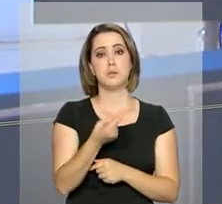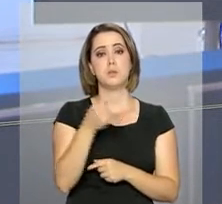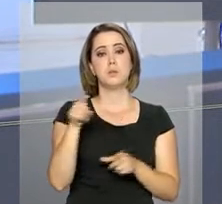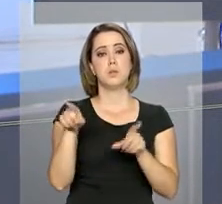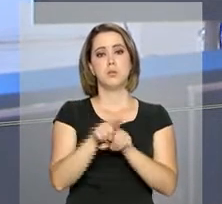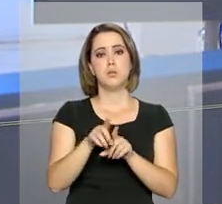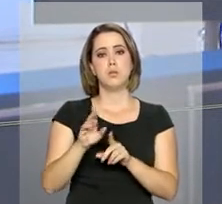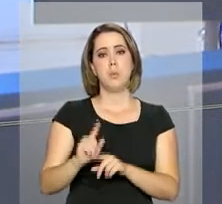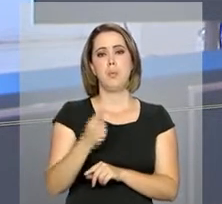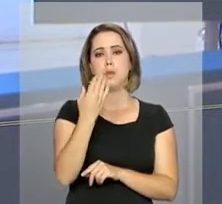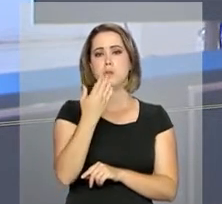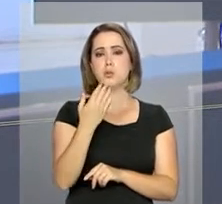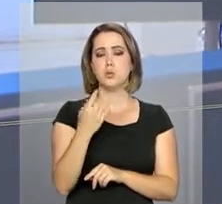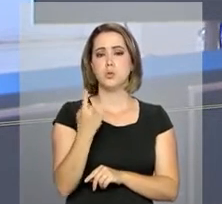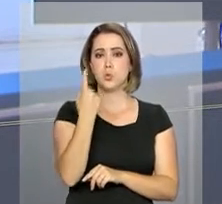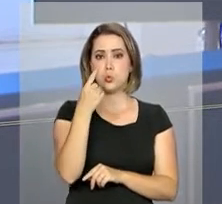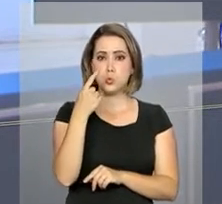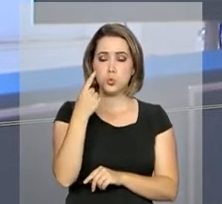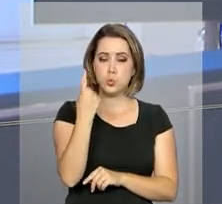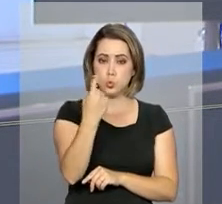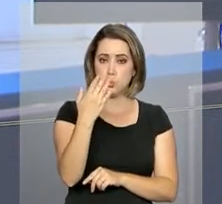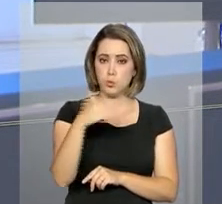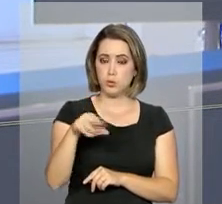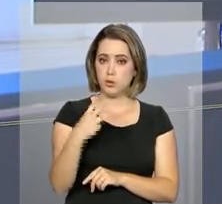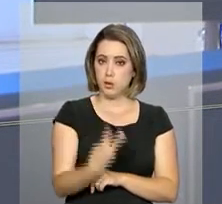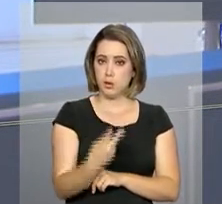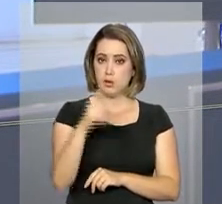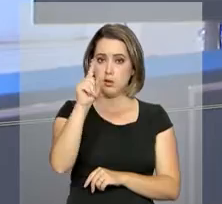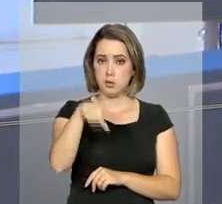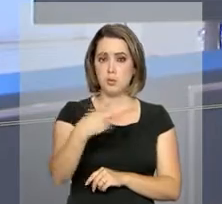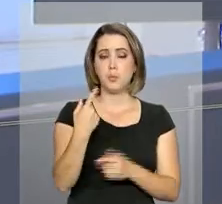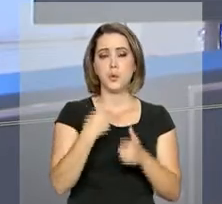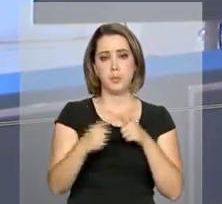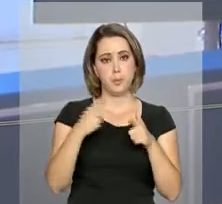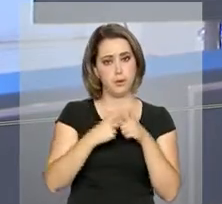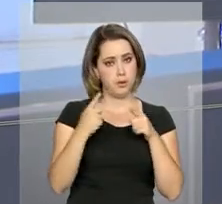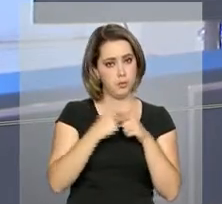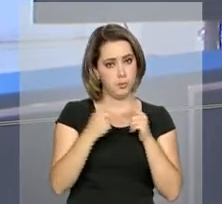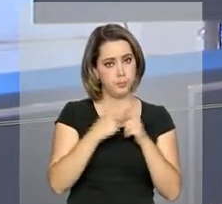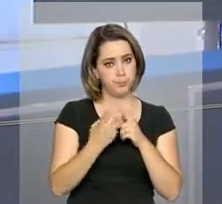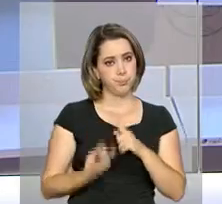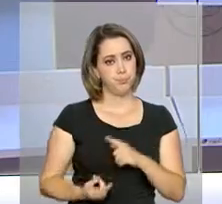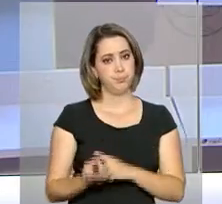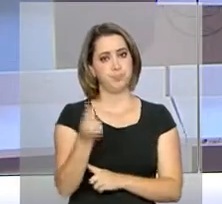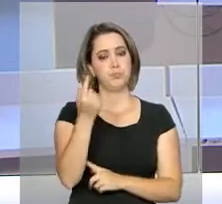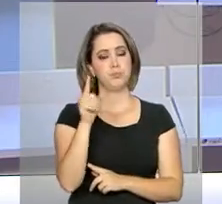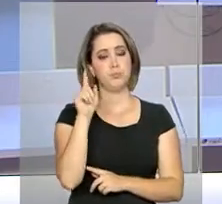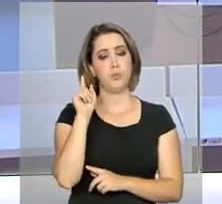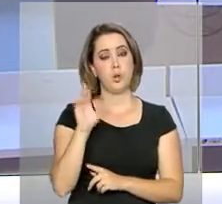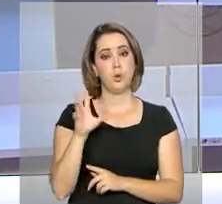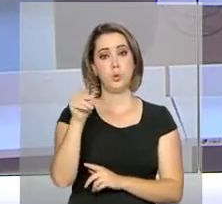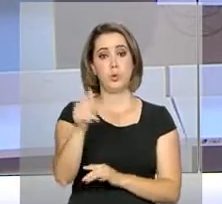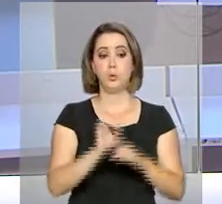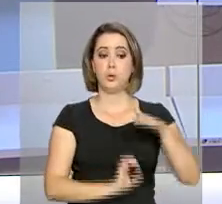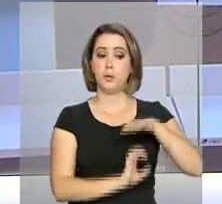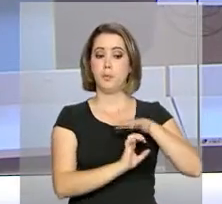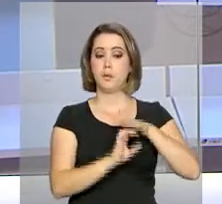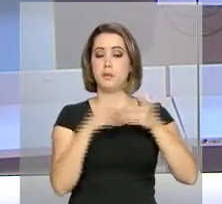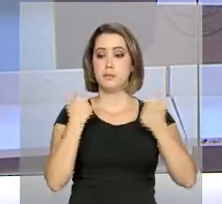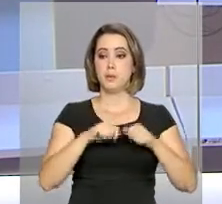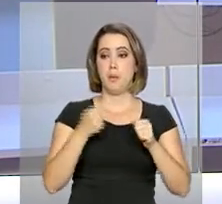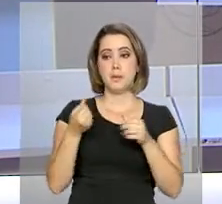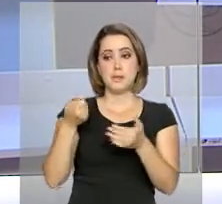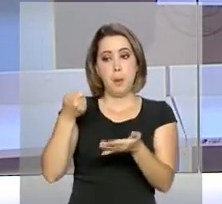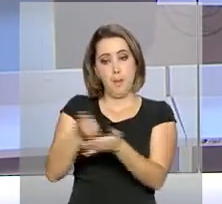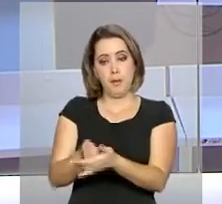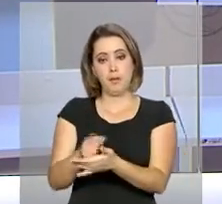14.356, mais de um terço, portanto, foi de relatos com problemas no depósito do benefício. Todo empregador é obrigado a